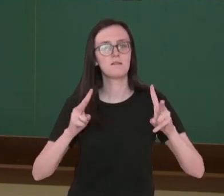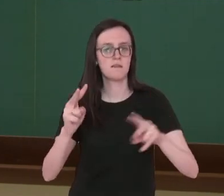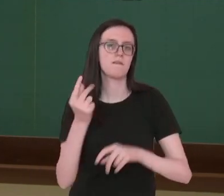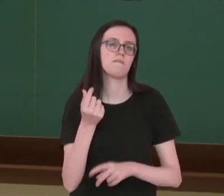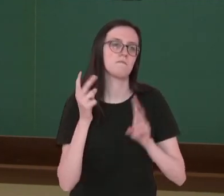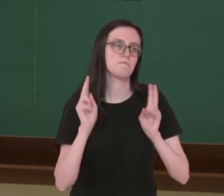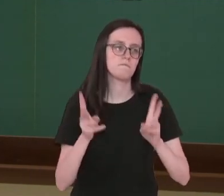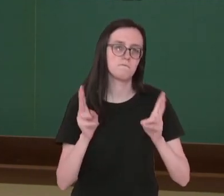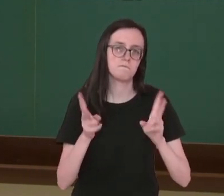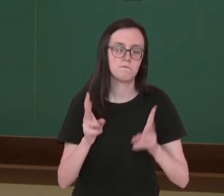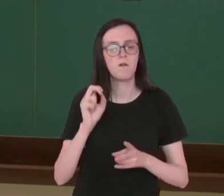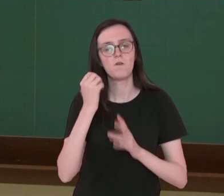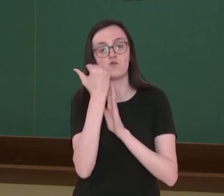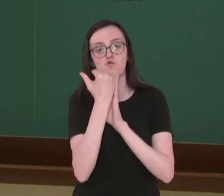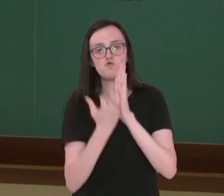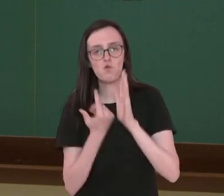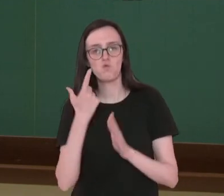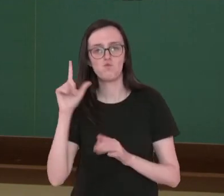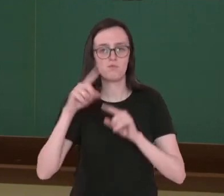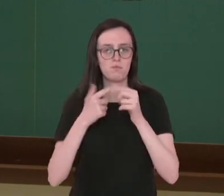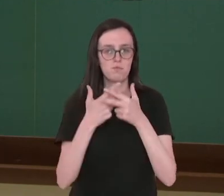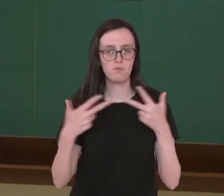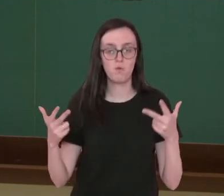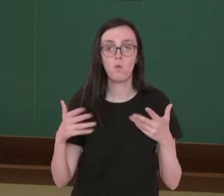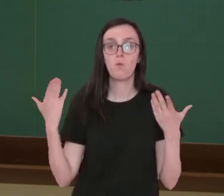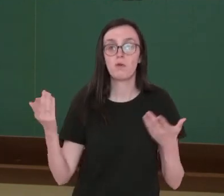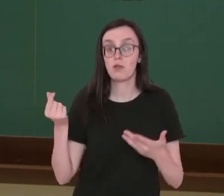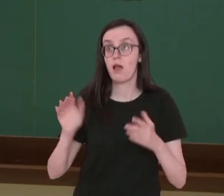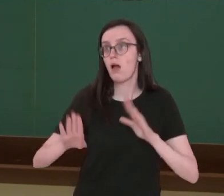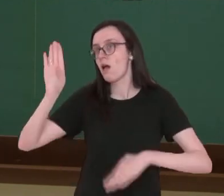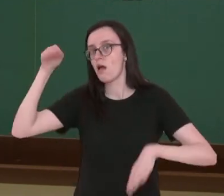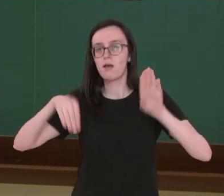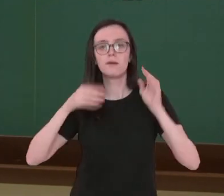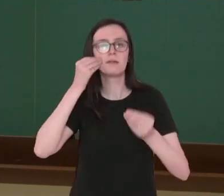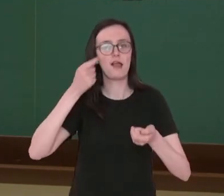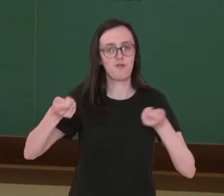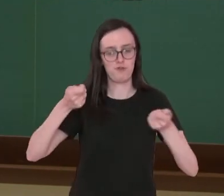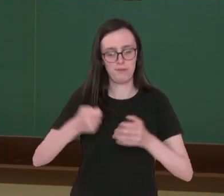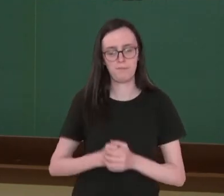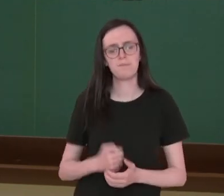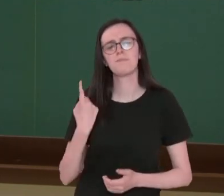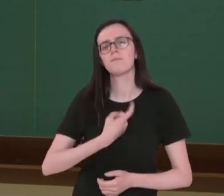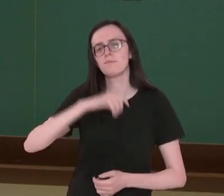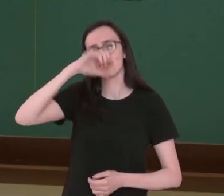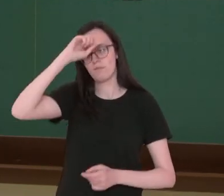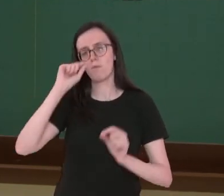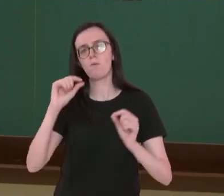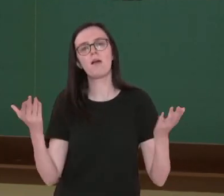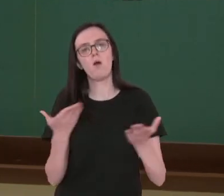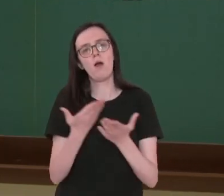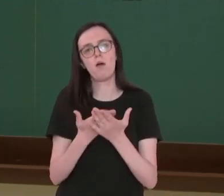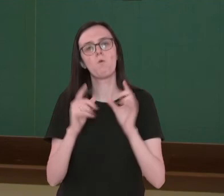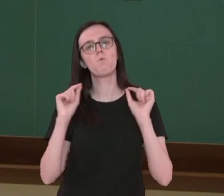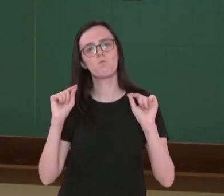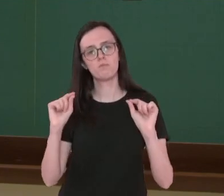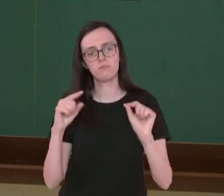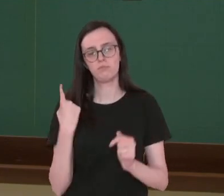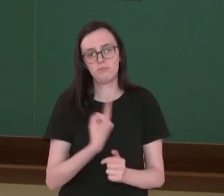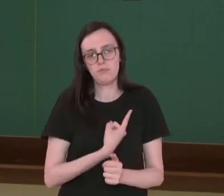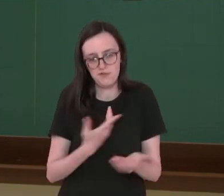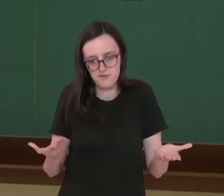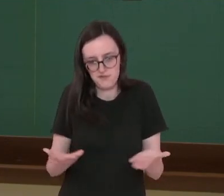preço ou desconto num outro produto quando um aumenta. O que nós vimos no dia de hoje na